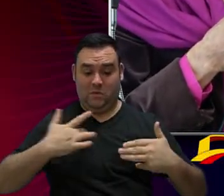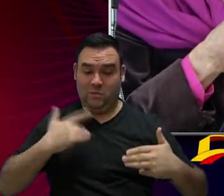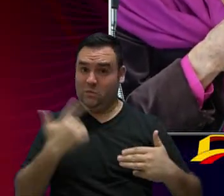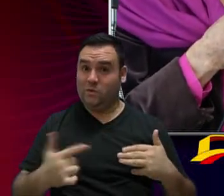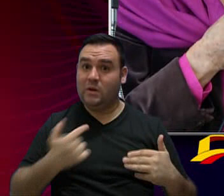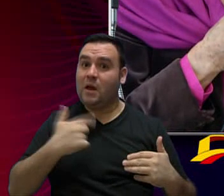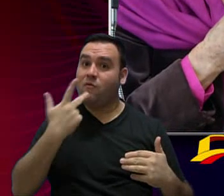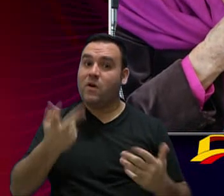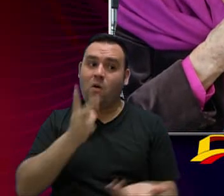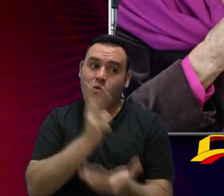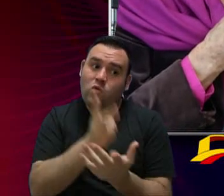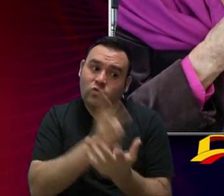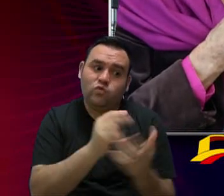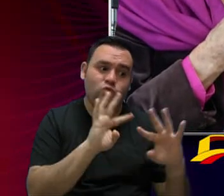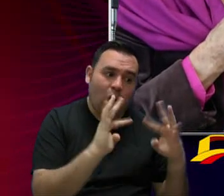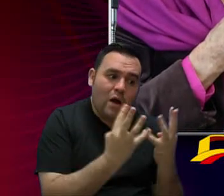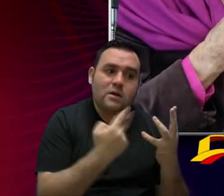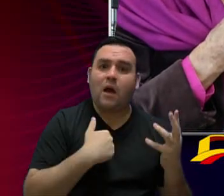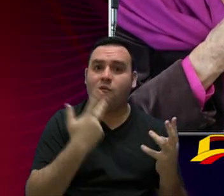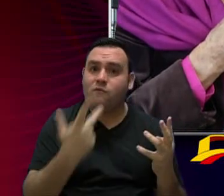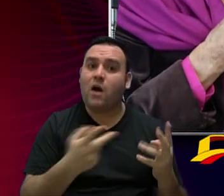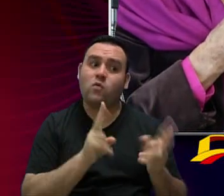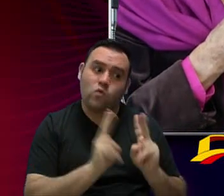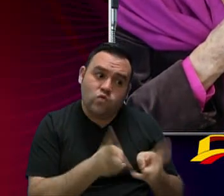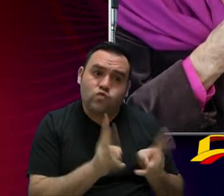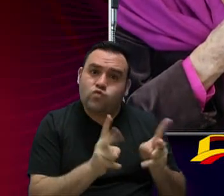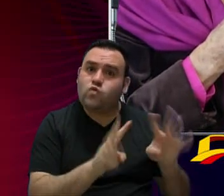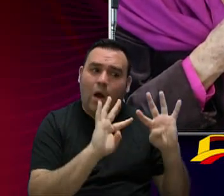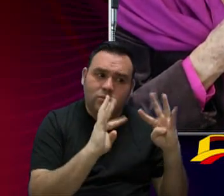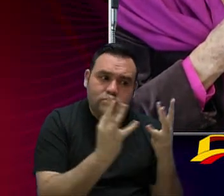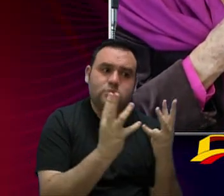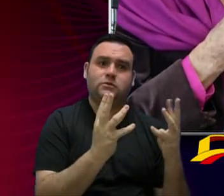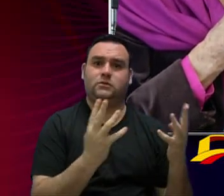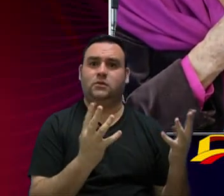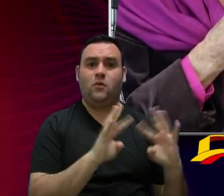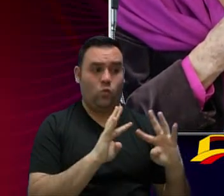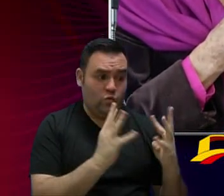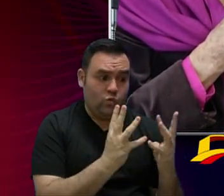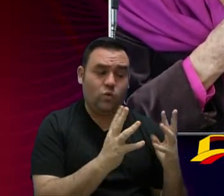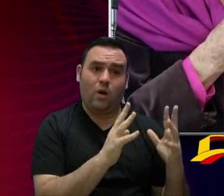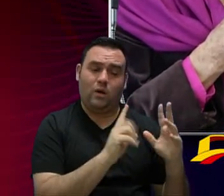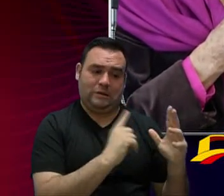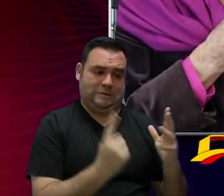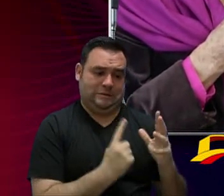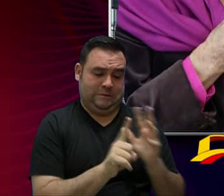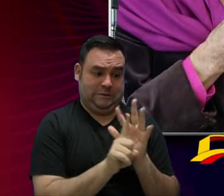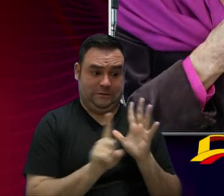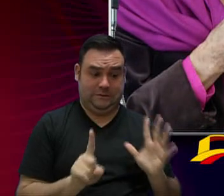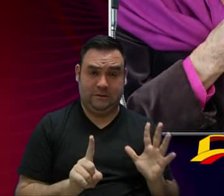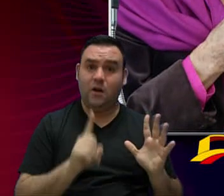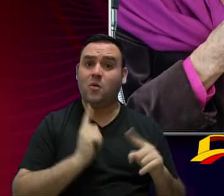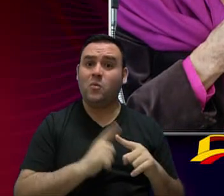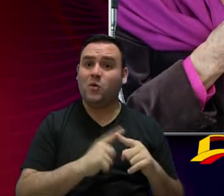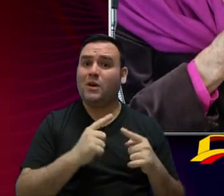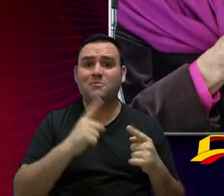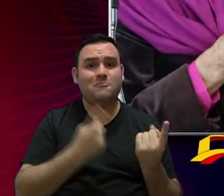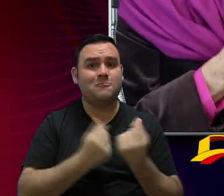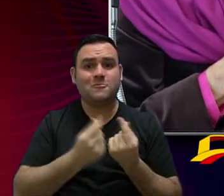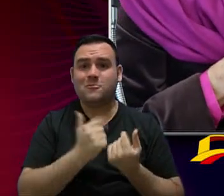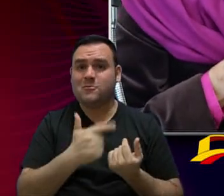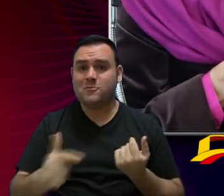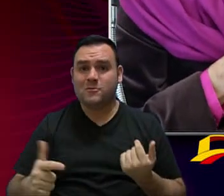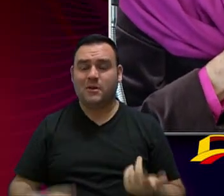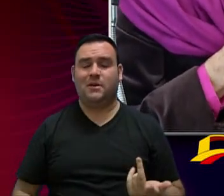eles vamos continuar no isolamento social vamos continuar no isolamento social senão não há recursos que